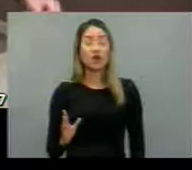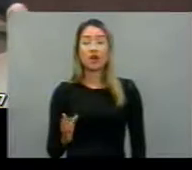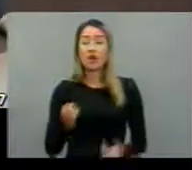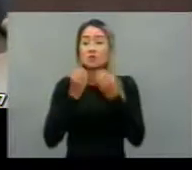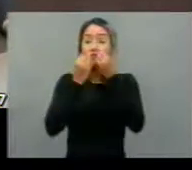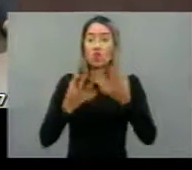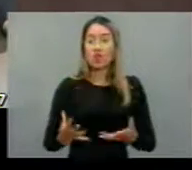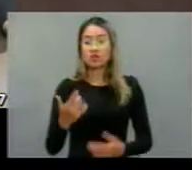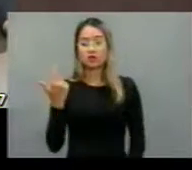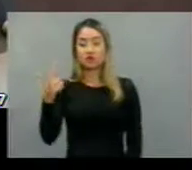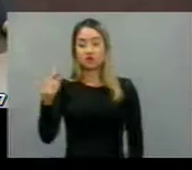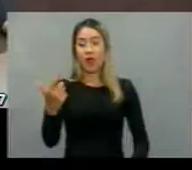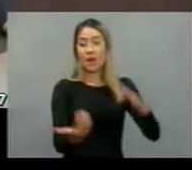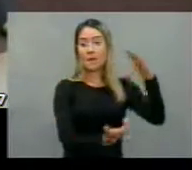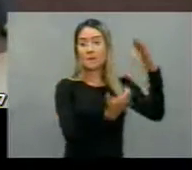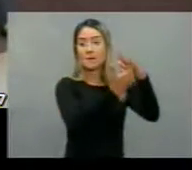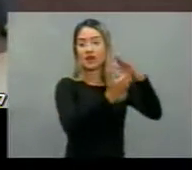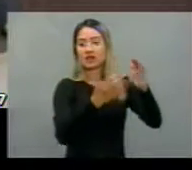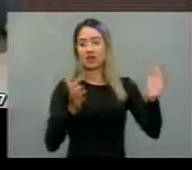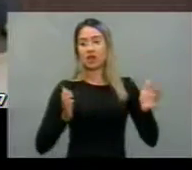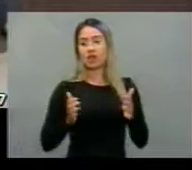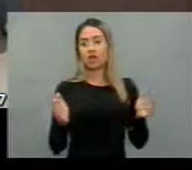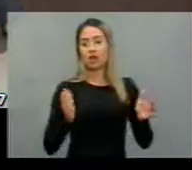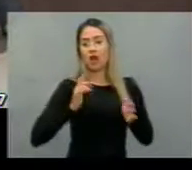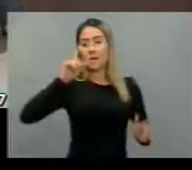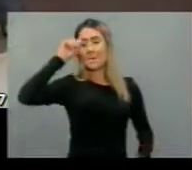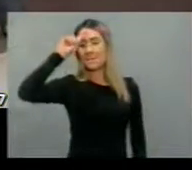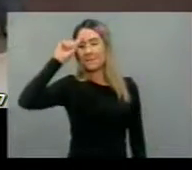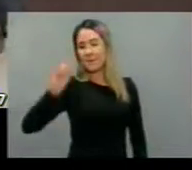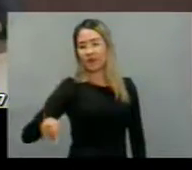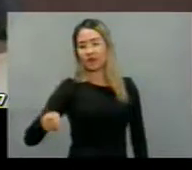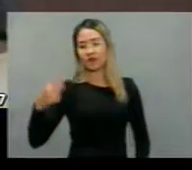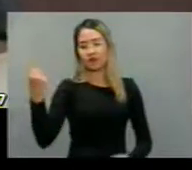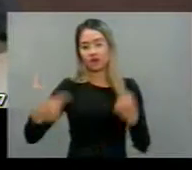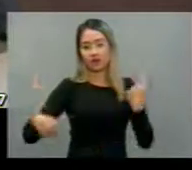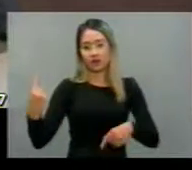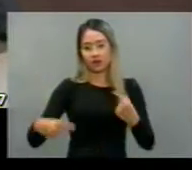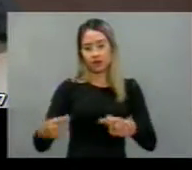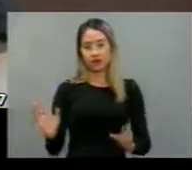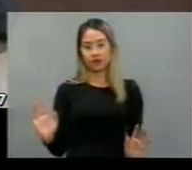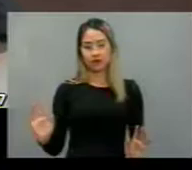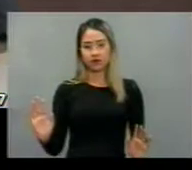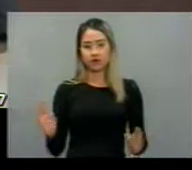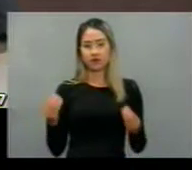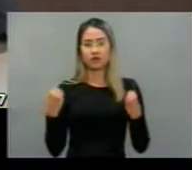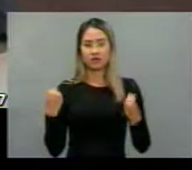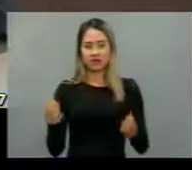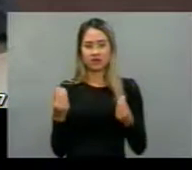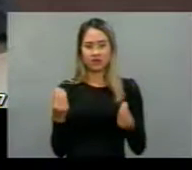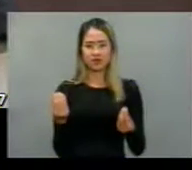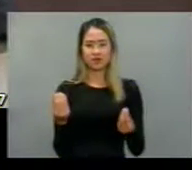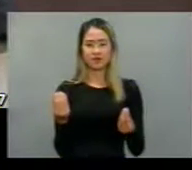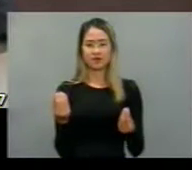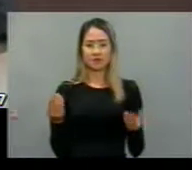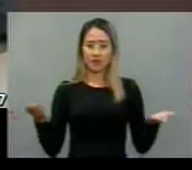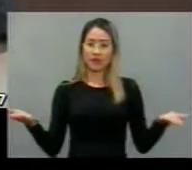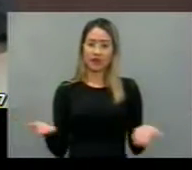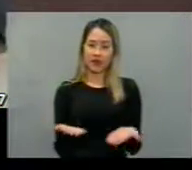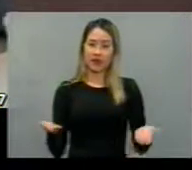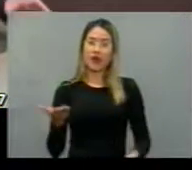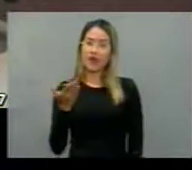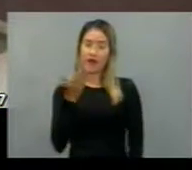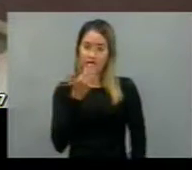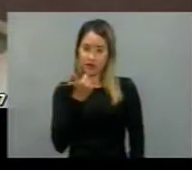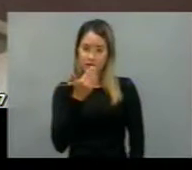grandes corporações. Pelas corporações da indústria da construção civil pesada e agora do